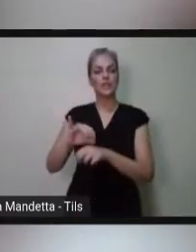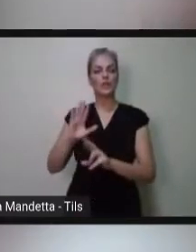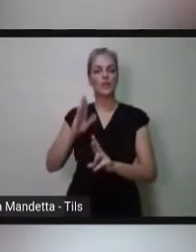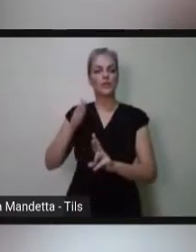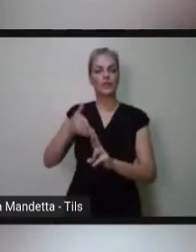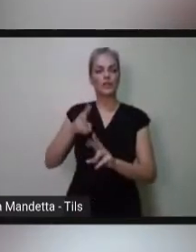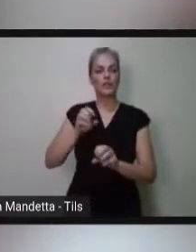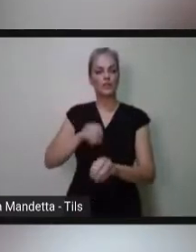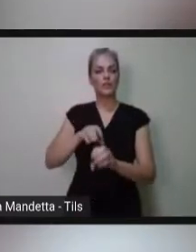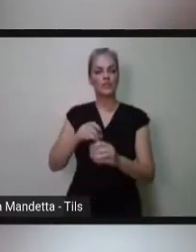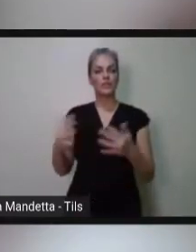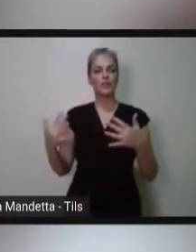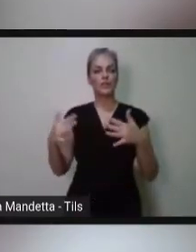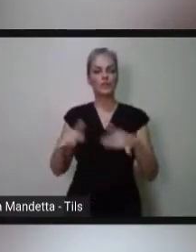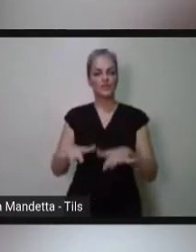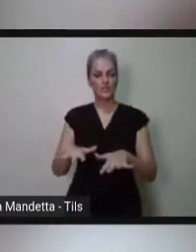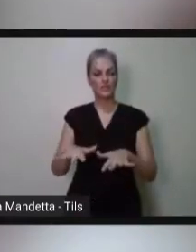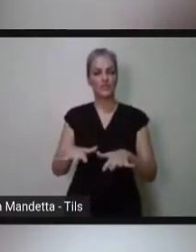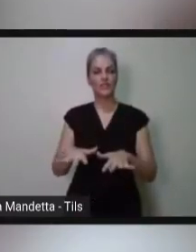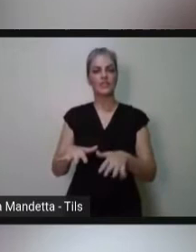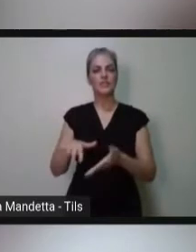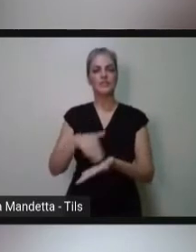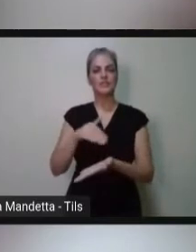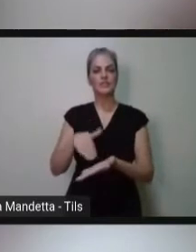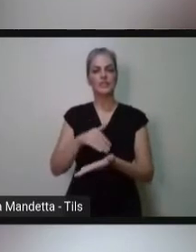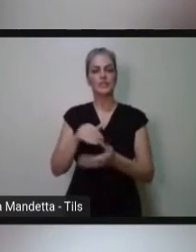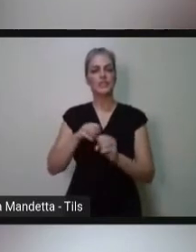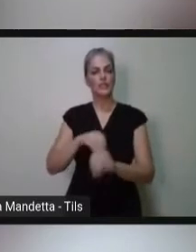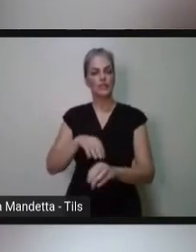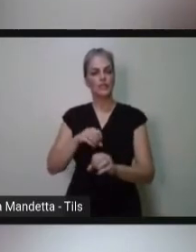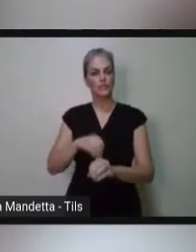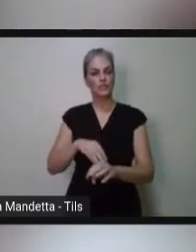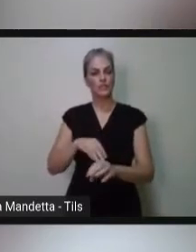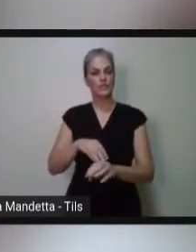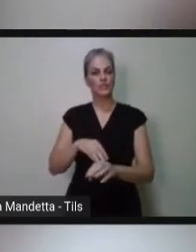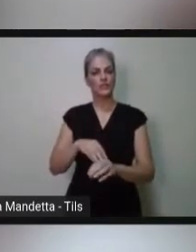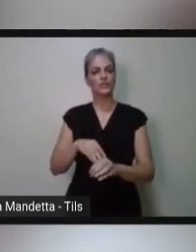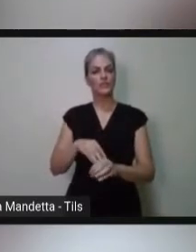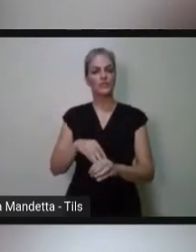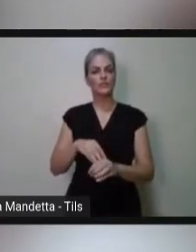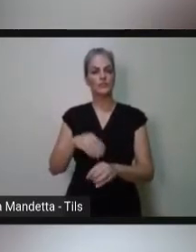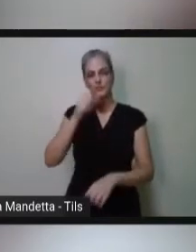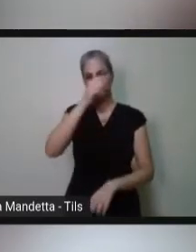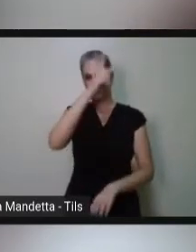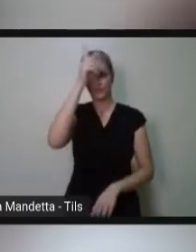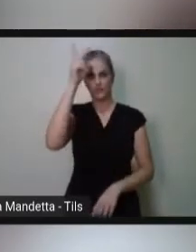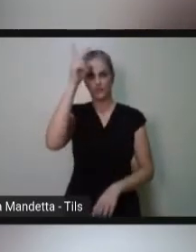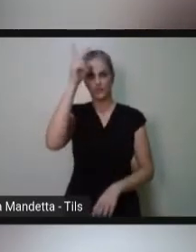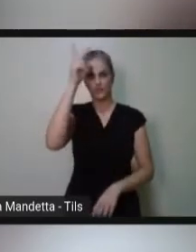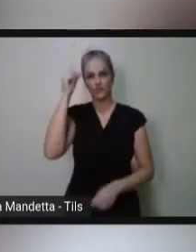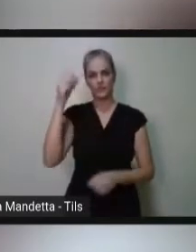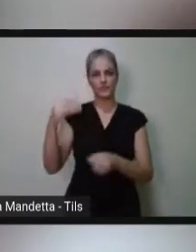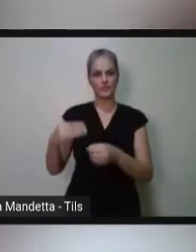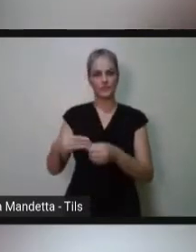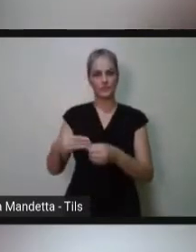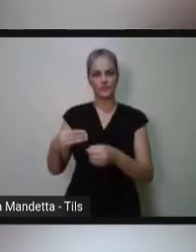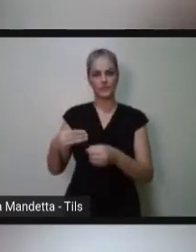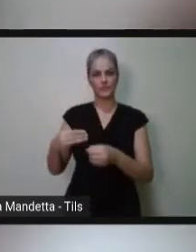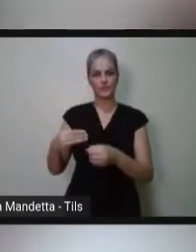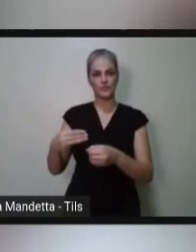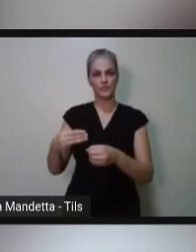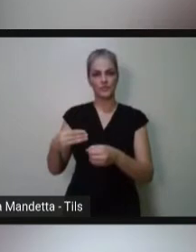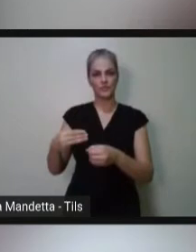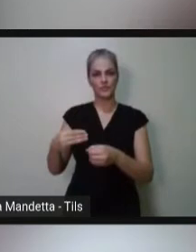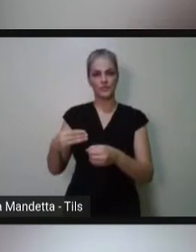Educação Inclusiva na Secretaria de Educação da Prefeitura Municipal de Santa Maria de